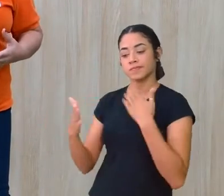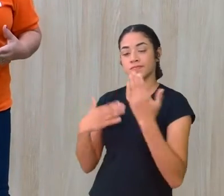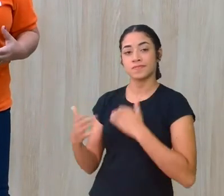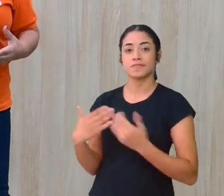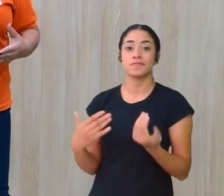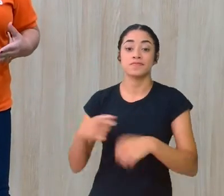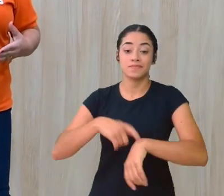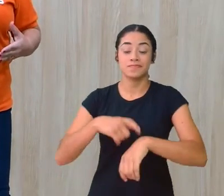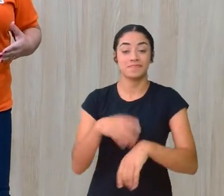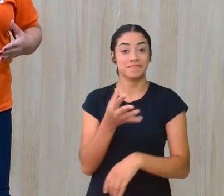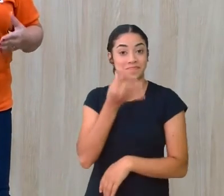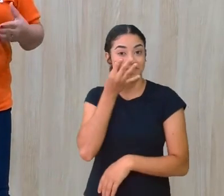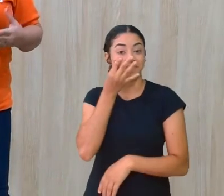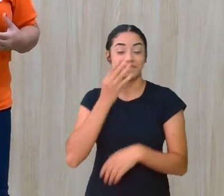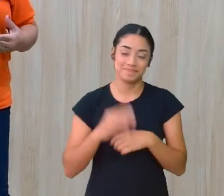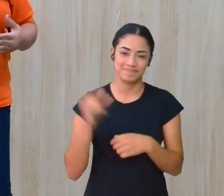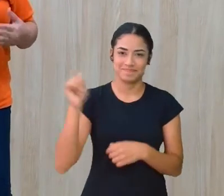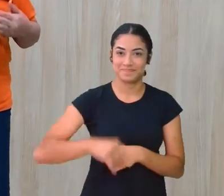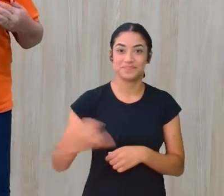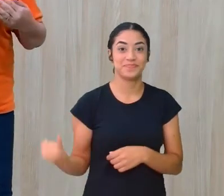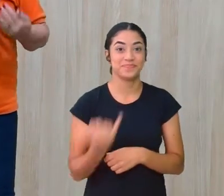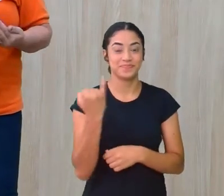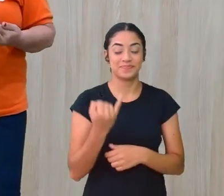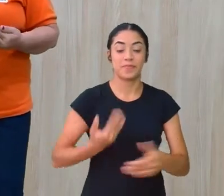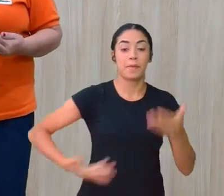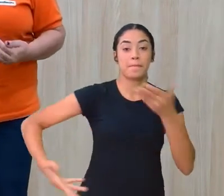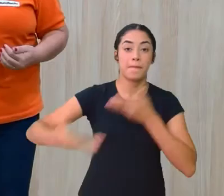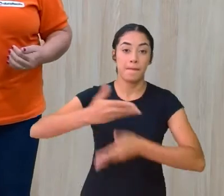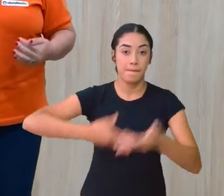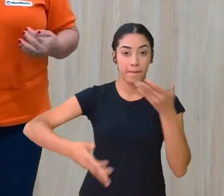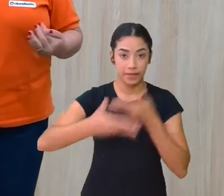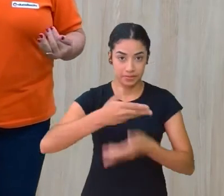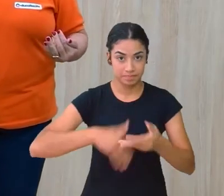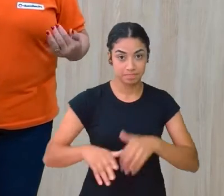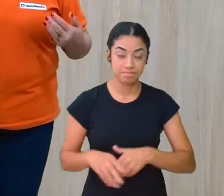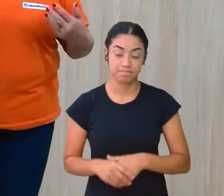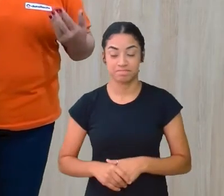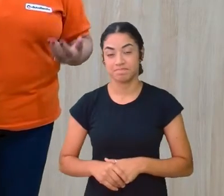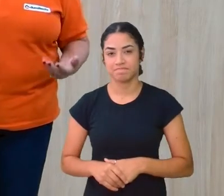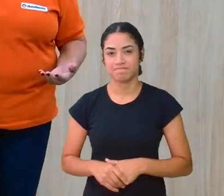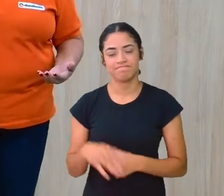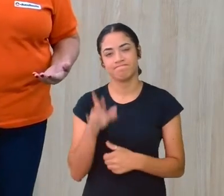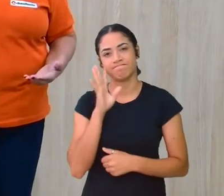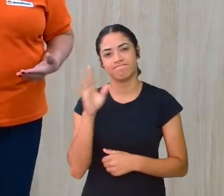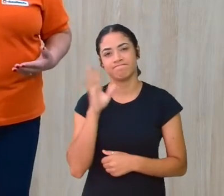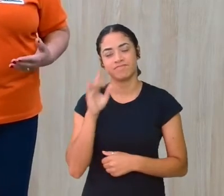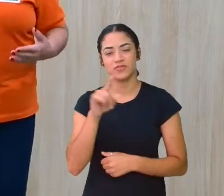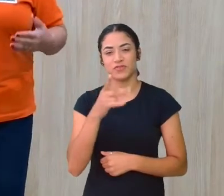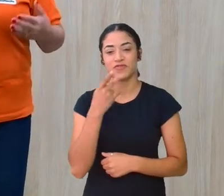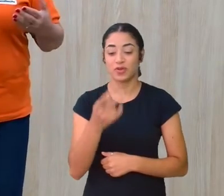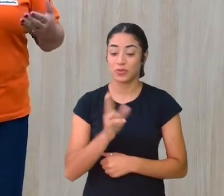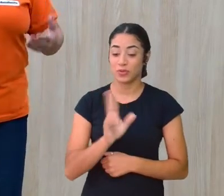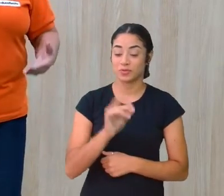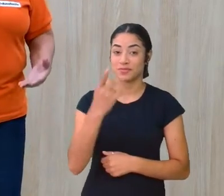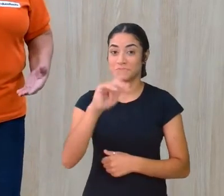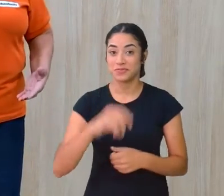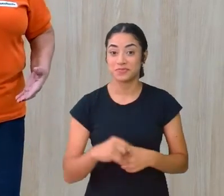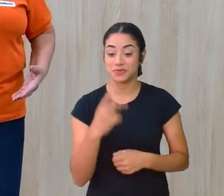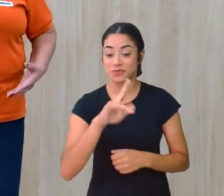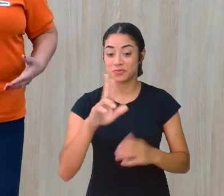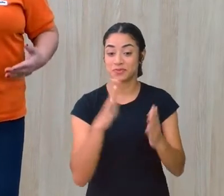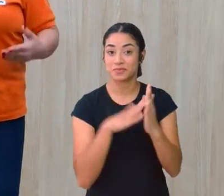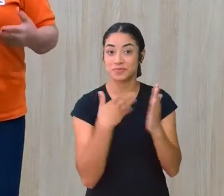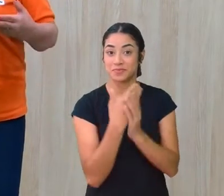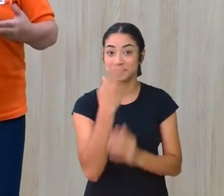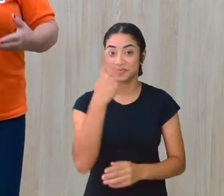nosso momento ao vivo. É muito importante essa troca, gente. Imagina eu citar aqui seu nome, dizer o nome da sua